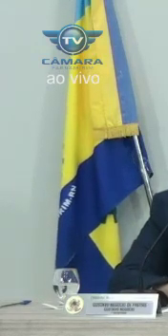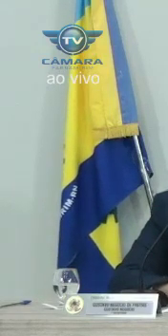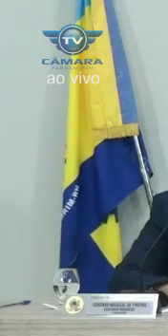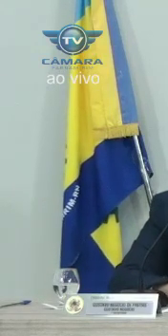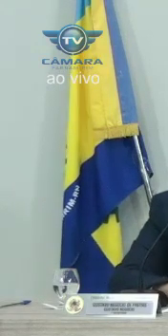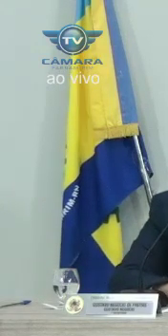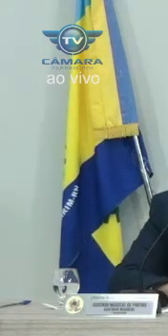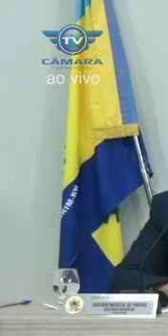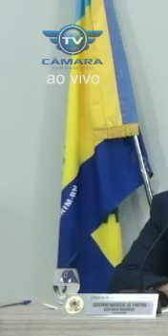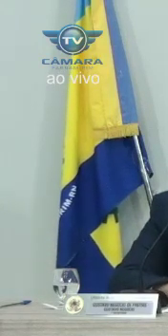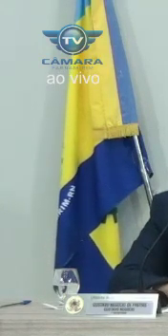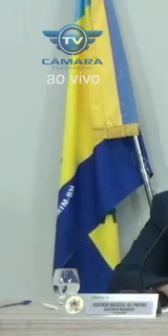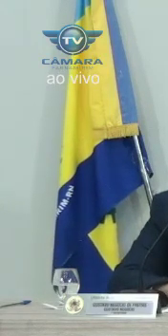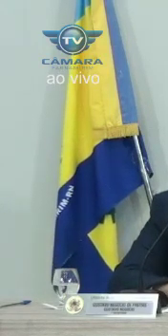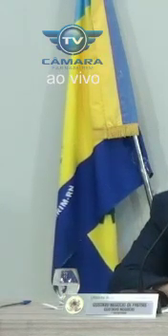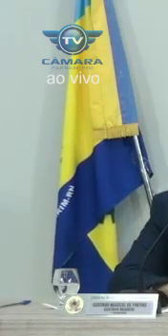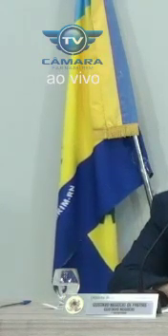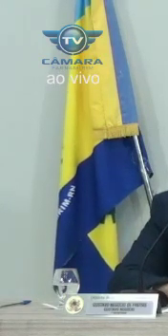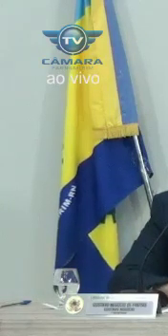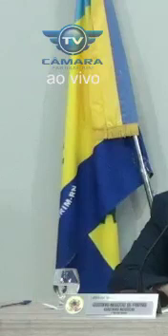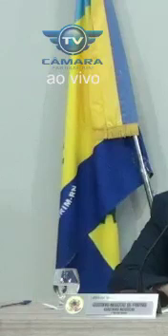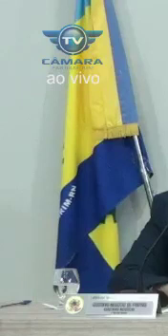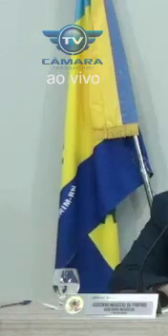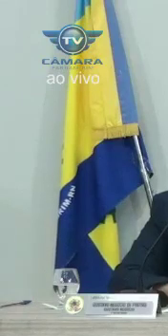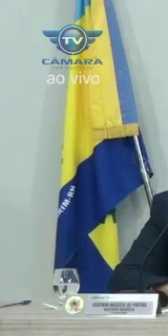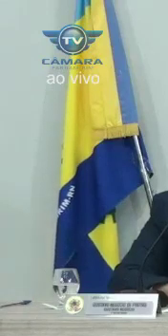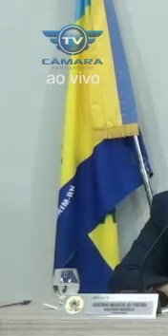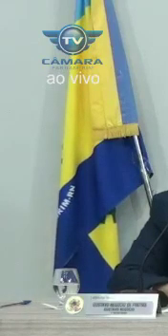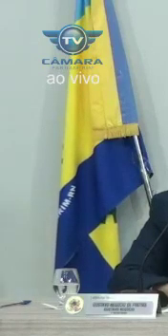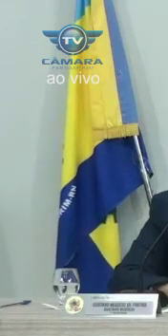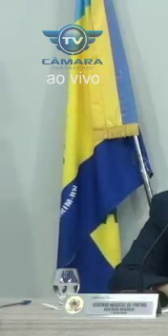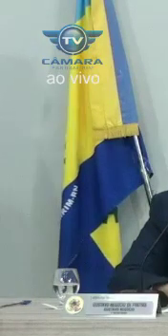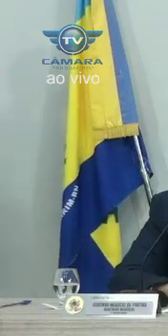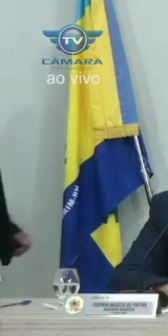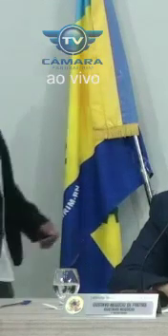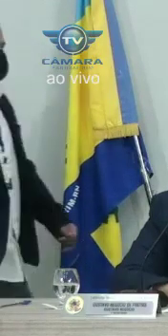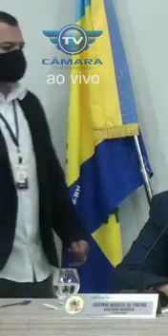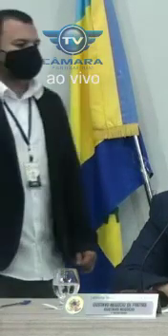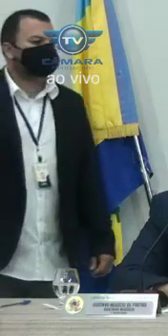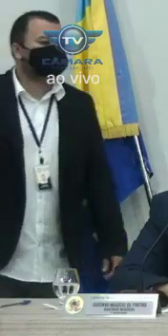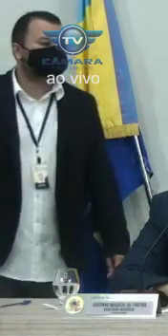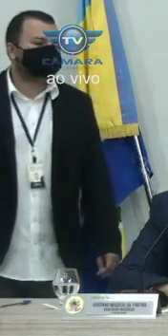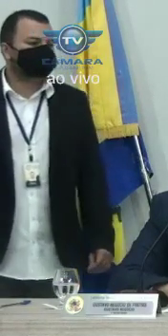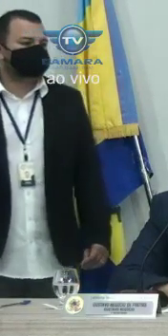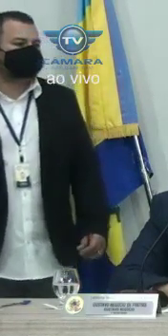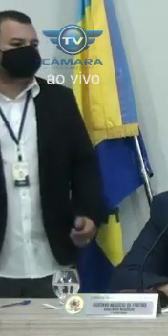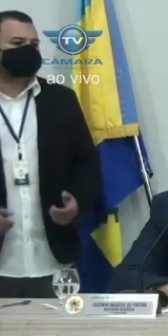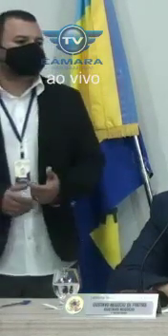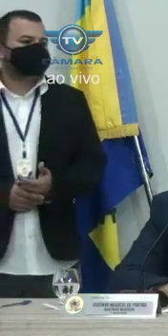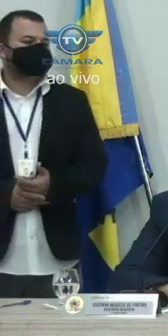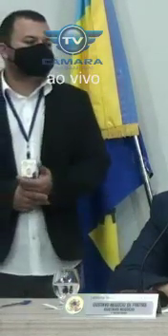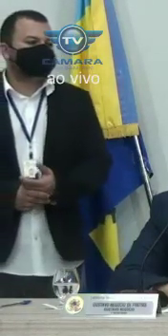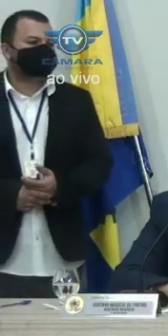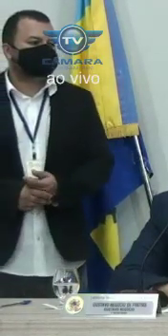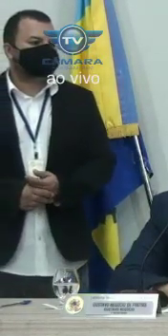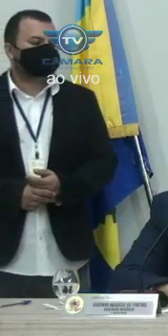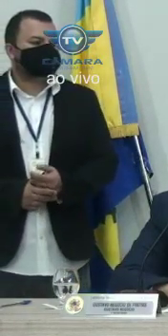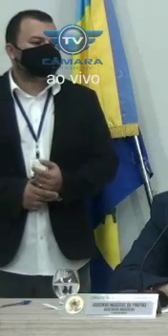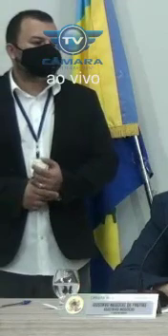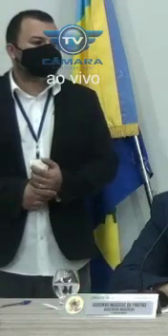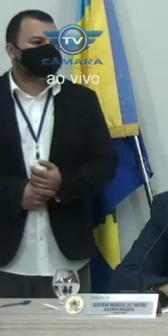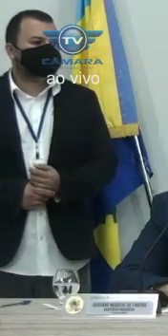Requerimento em única discussão e única votação. Requerimento legislativo número 022 de